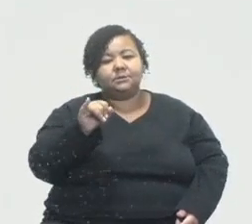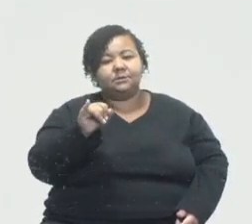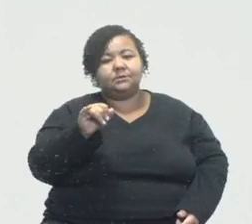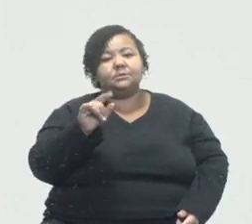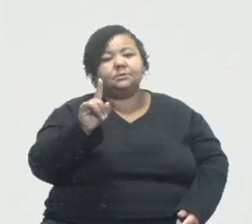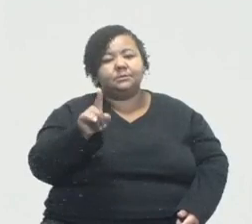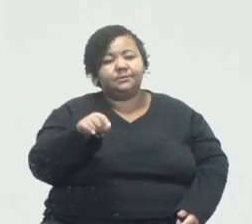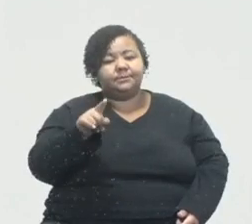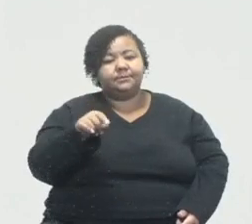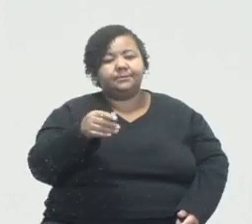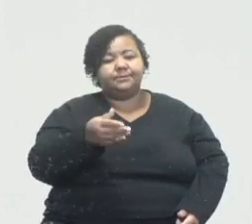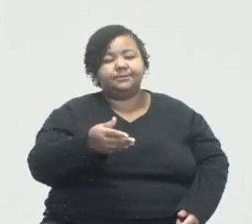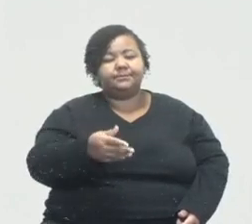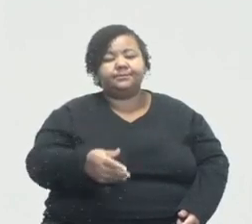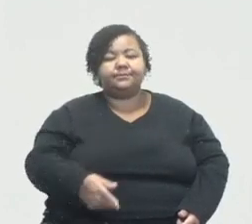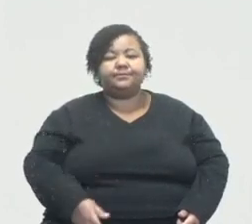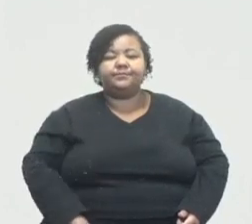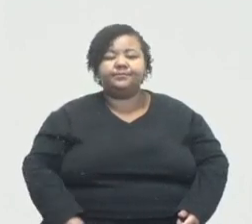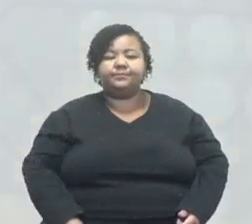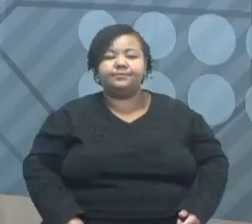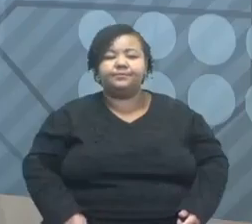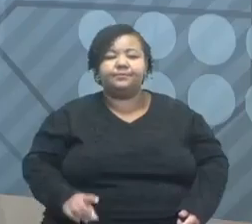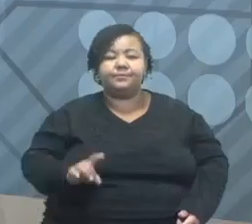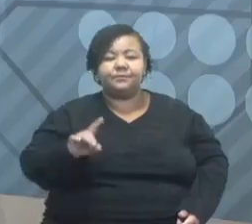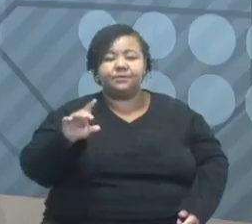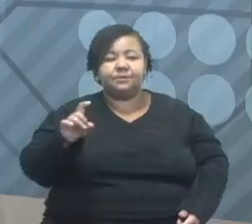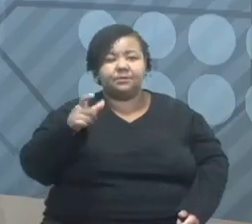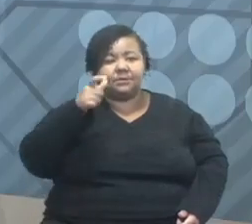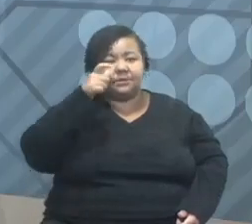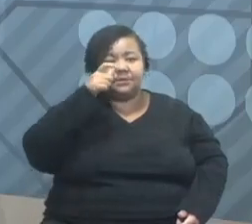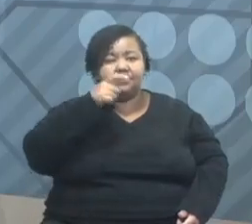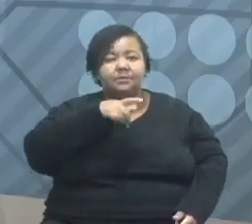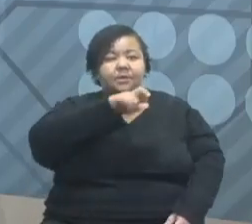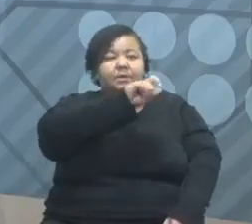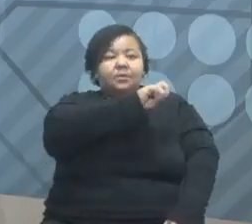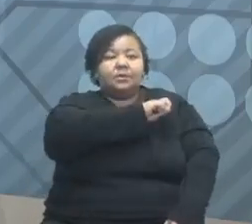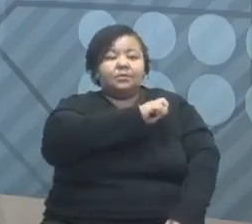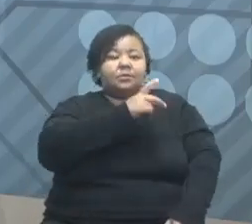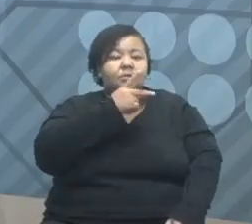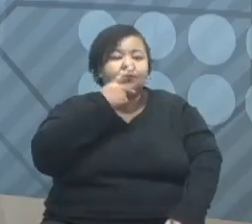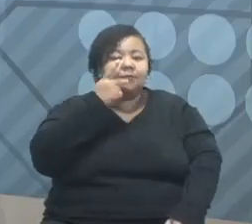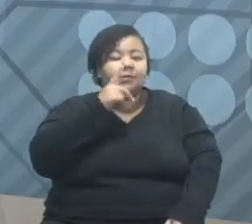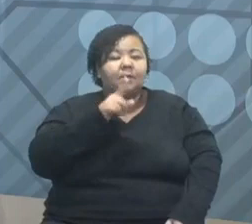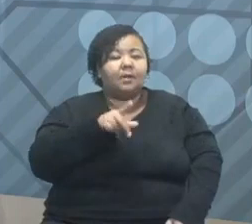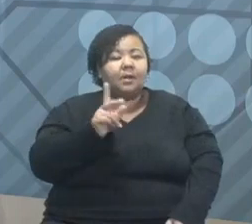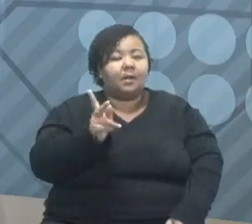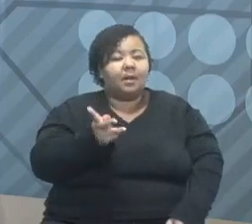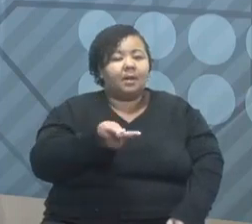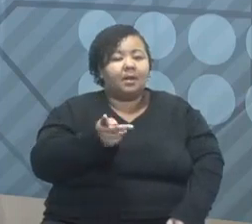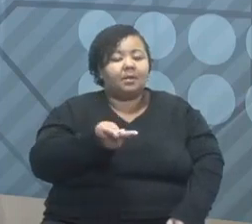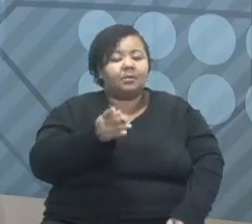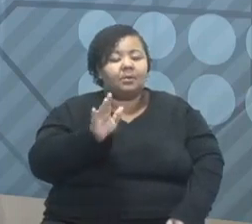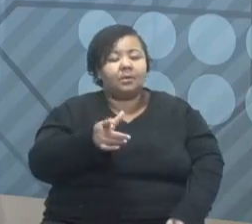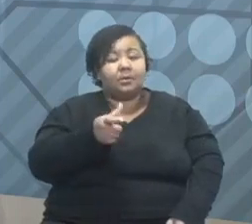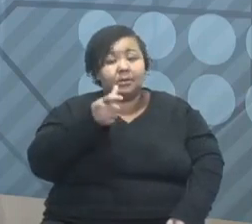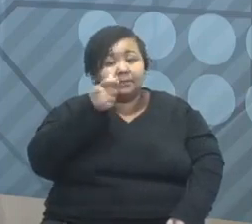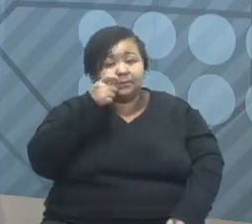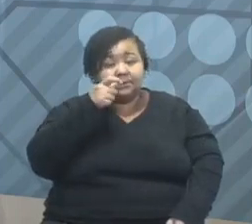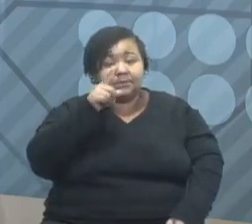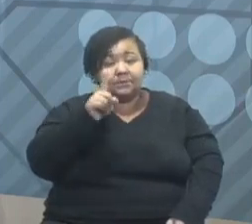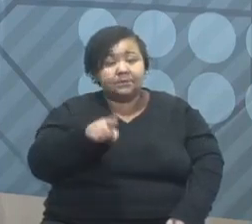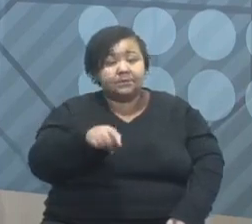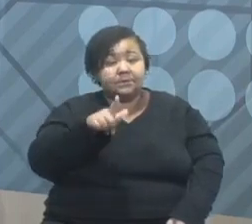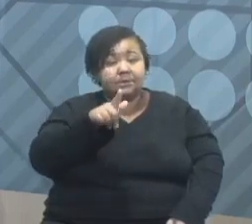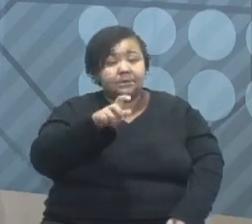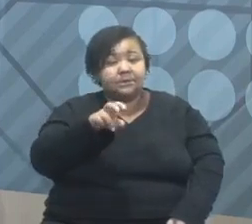linearmente independente. Só por aí a gente já vê que aquela afirmação do aluno está equivocada. Agora, a gente tem que verificar se ele gera.